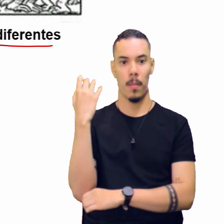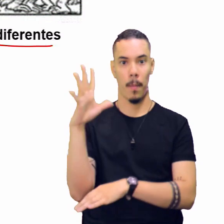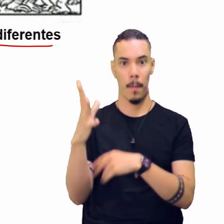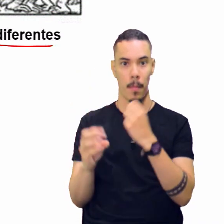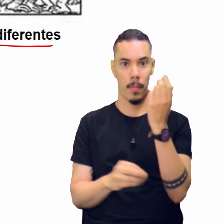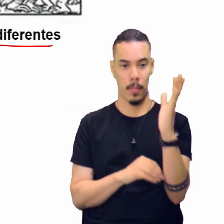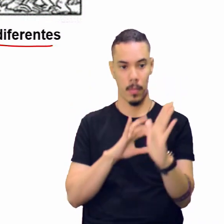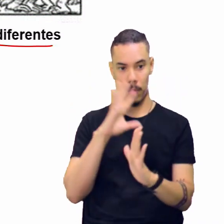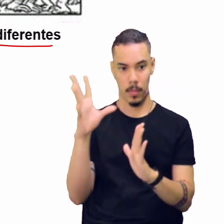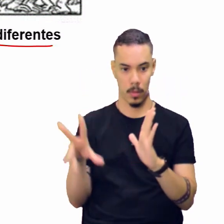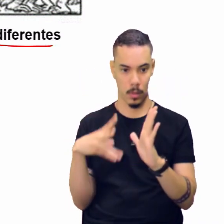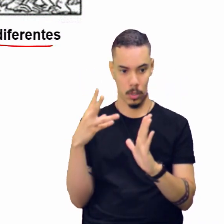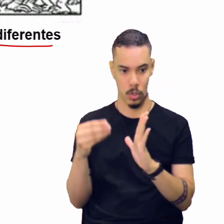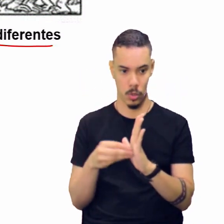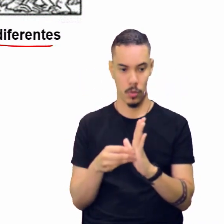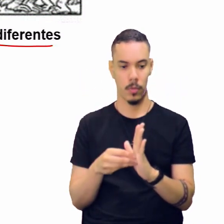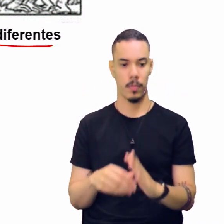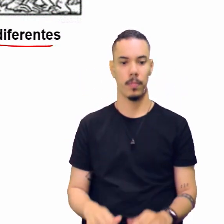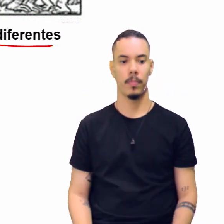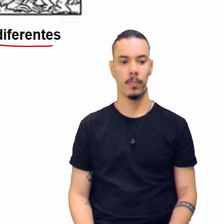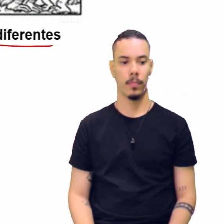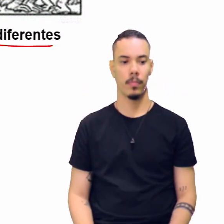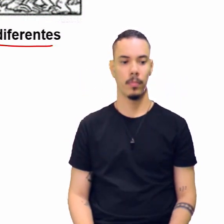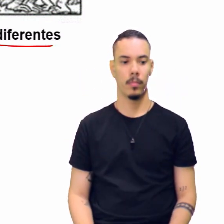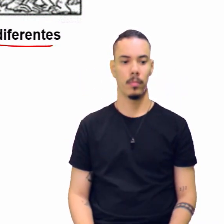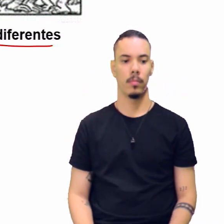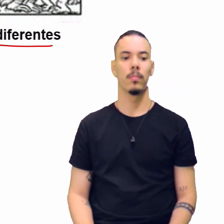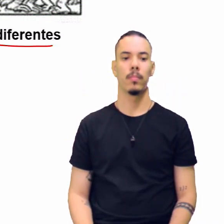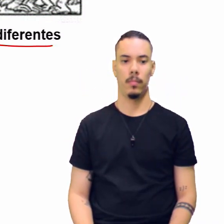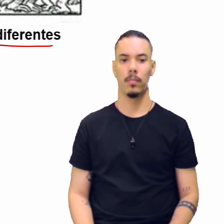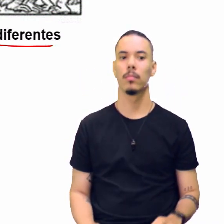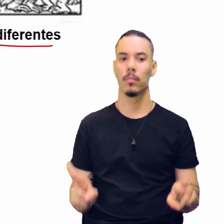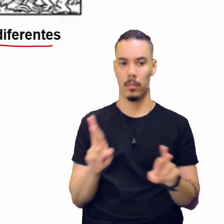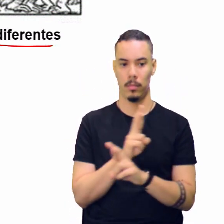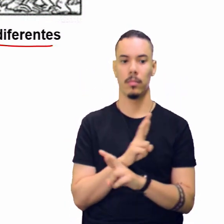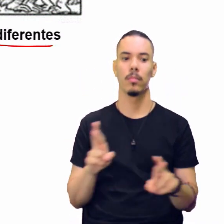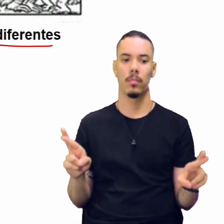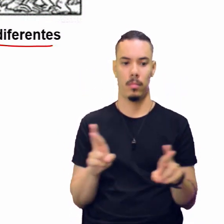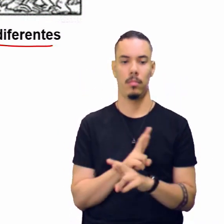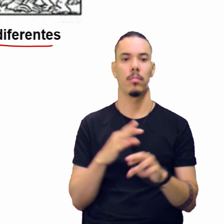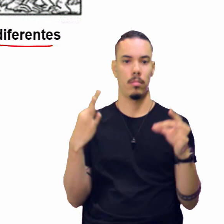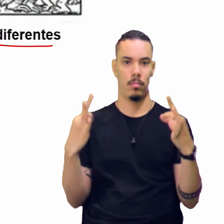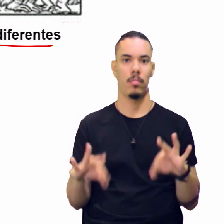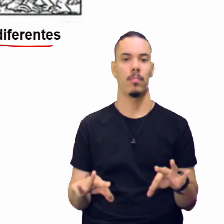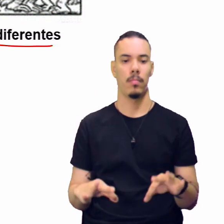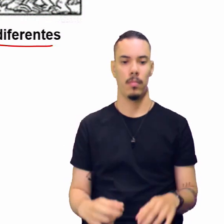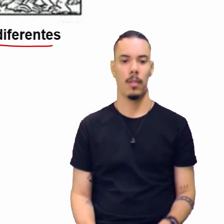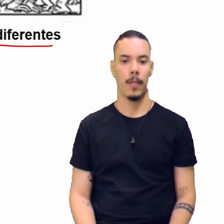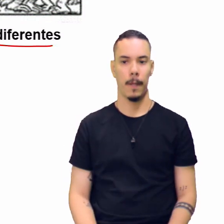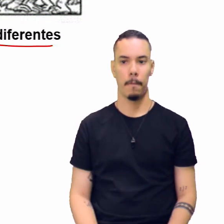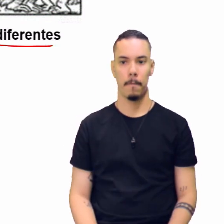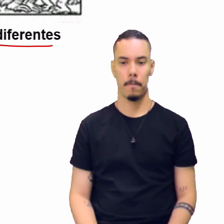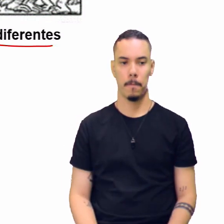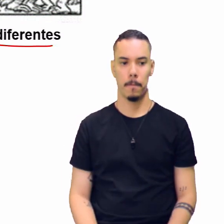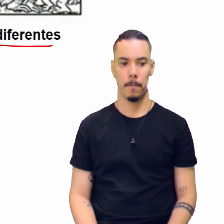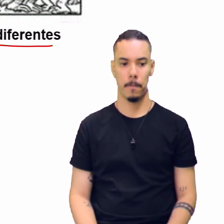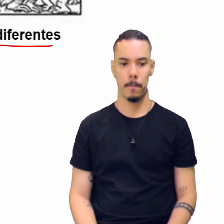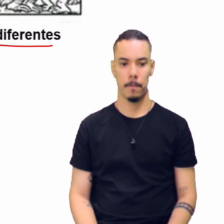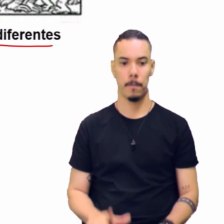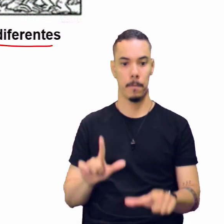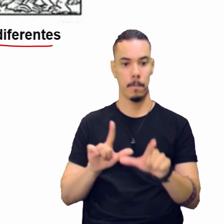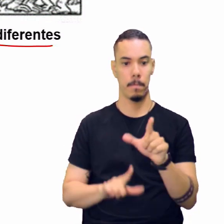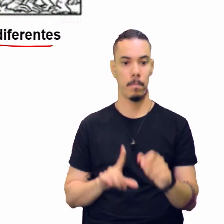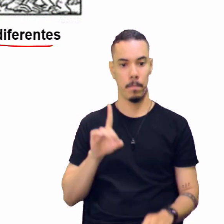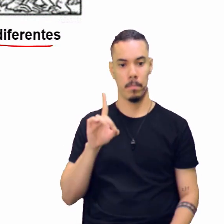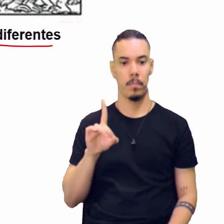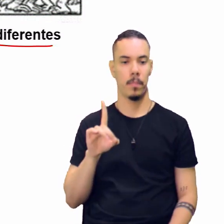né? Olha só, em relação ao meio ambiente. Beleza? Gabarito,